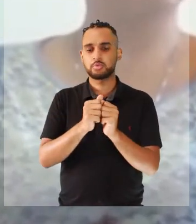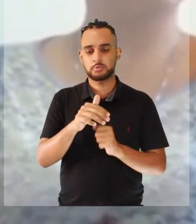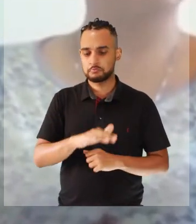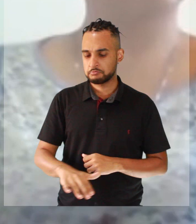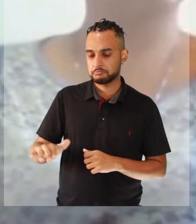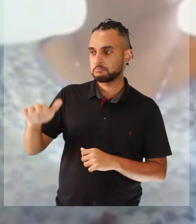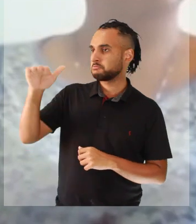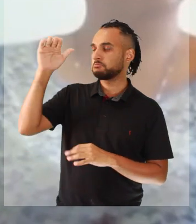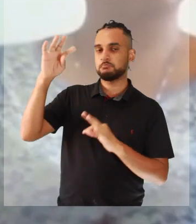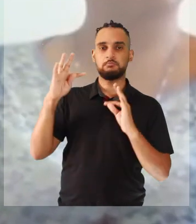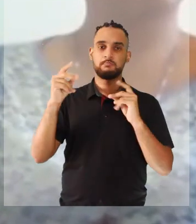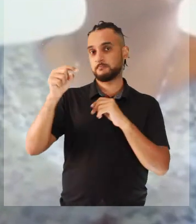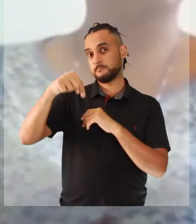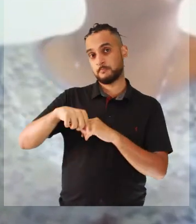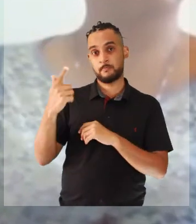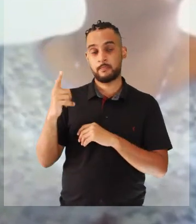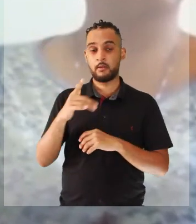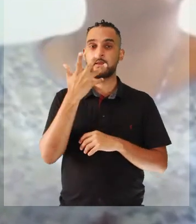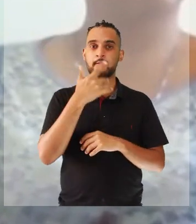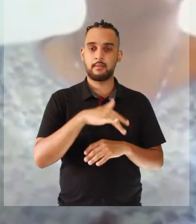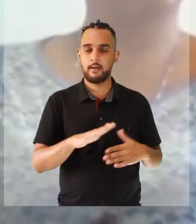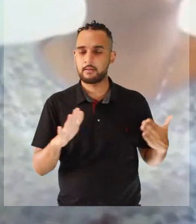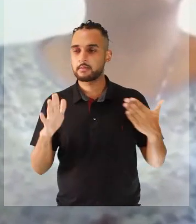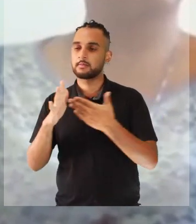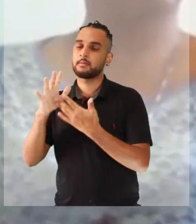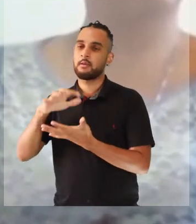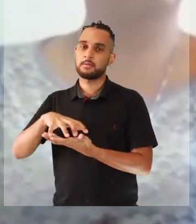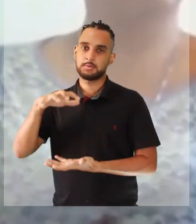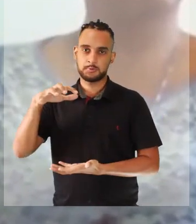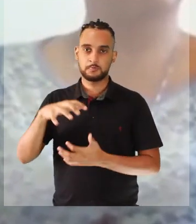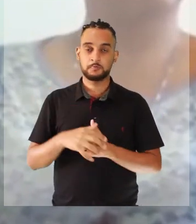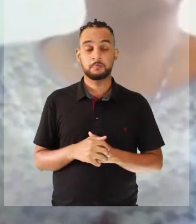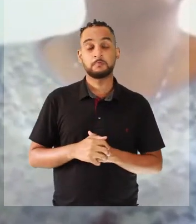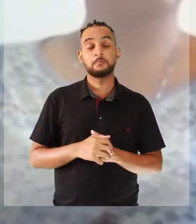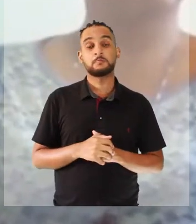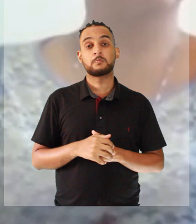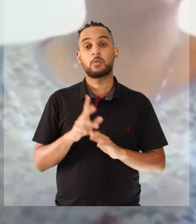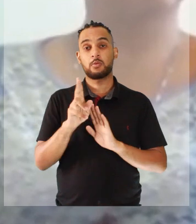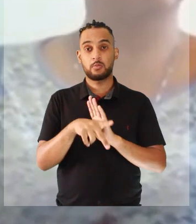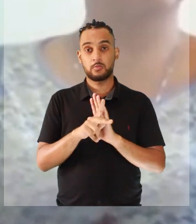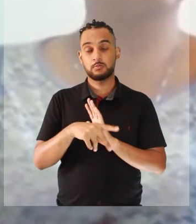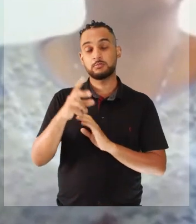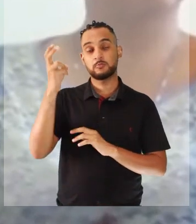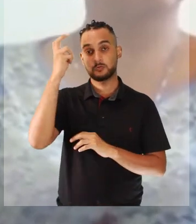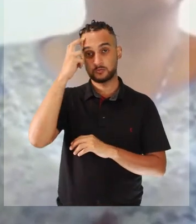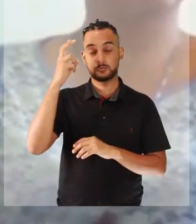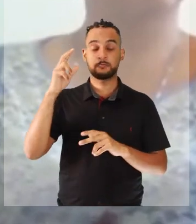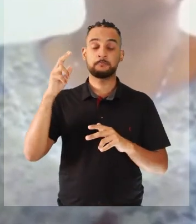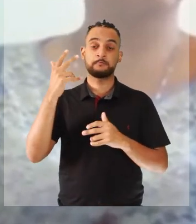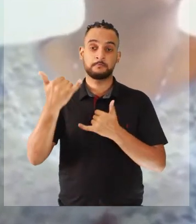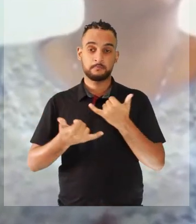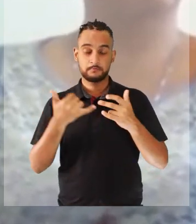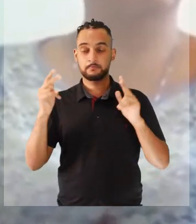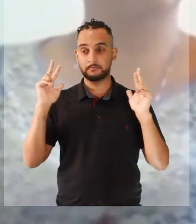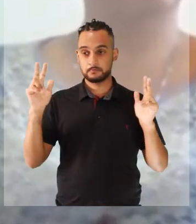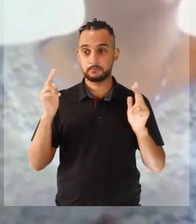faixas etárias aqui em Goiânia, né, da criança até o idoso. No projeto de cultura